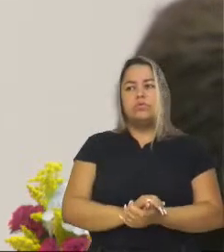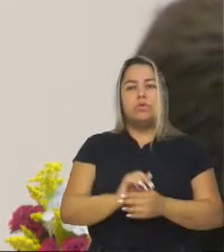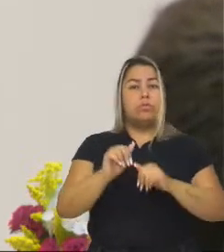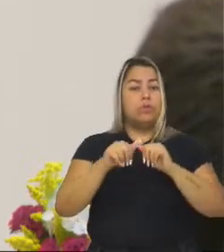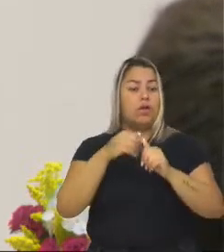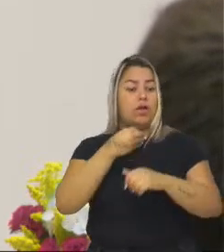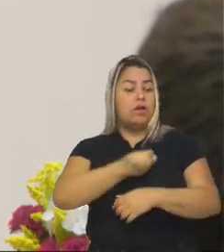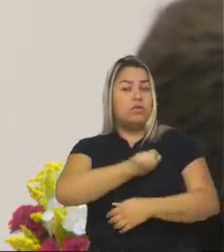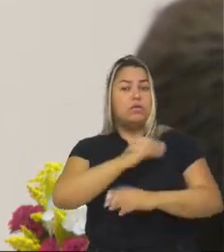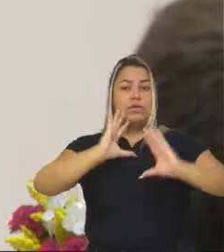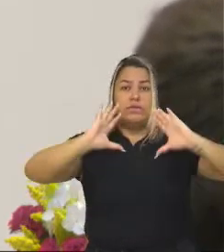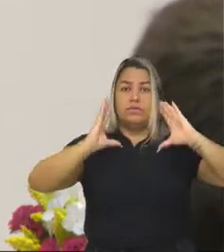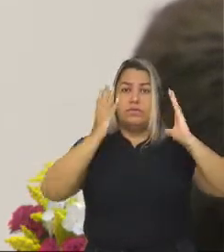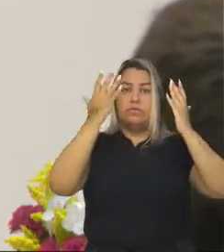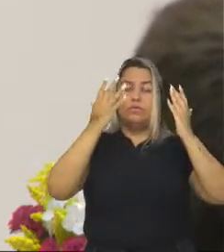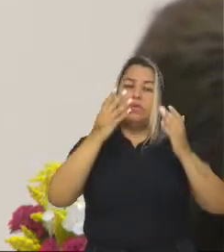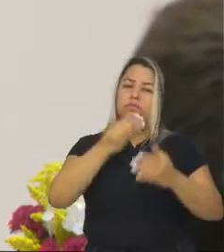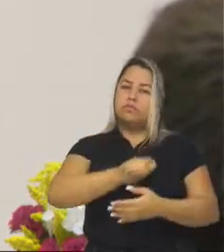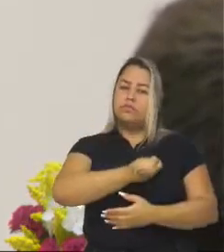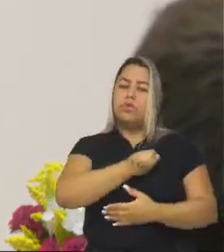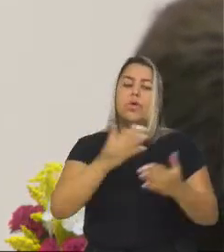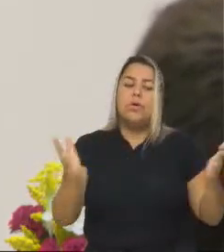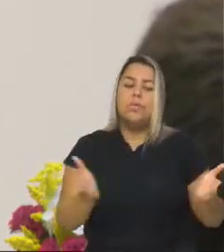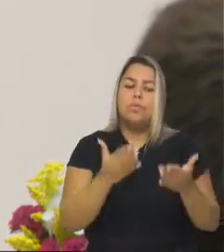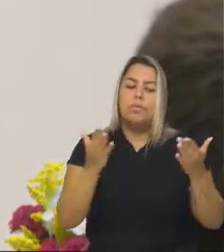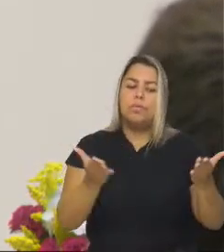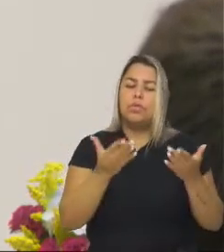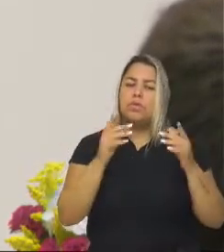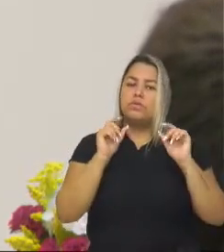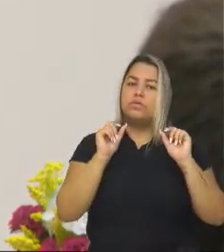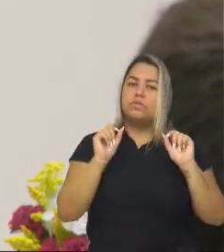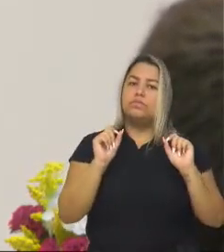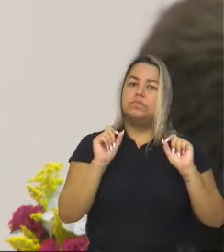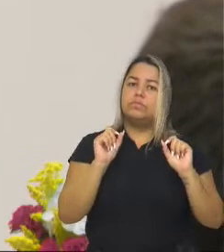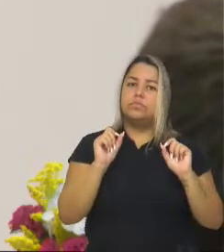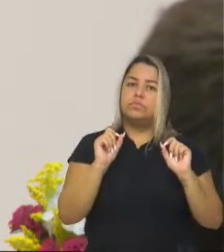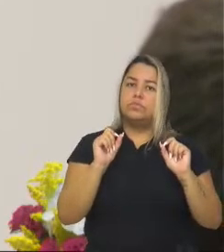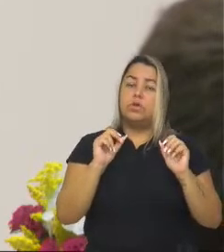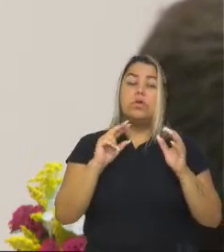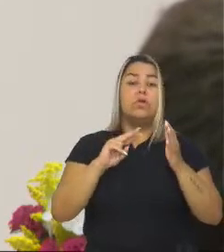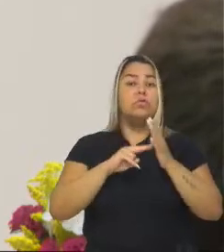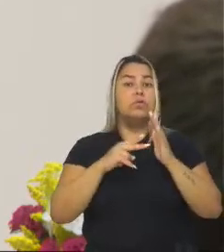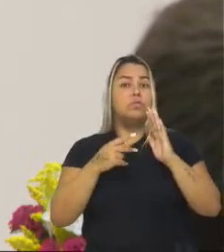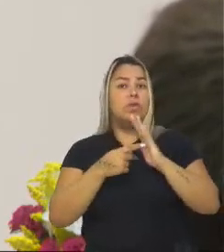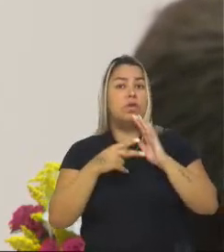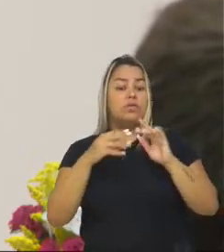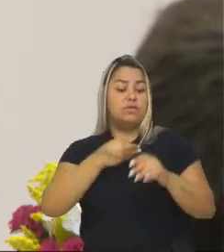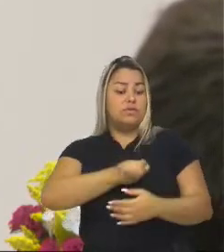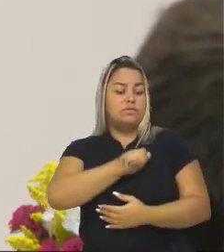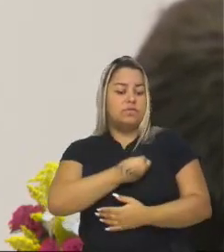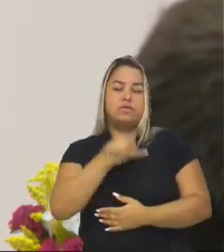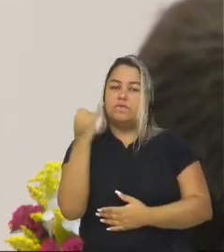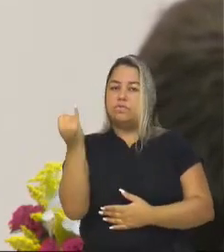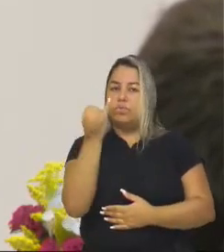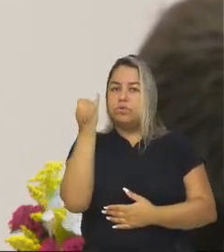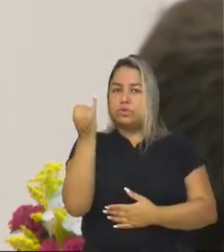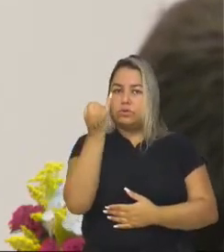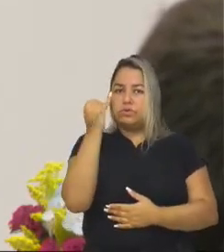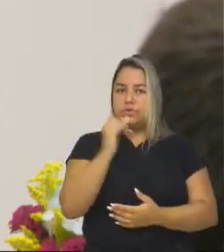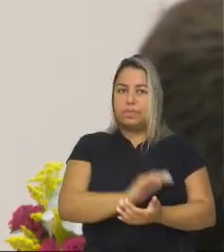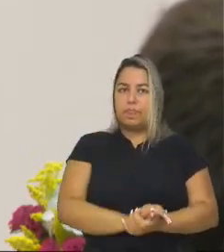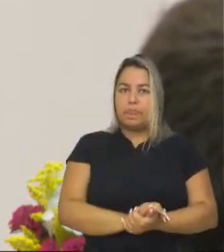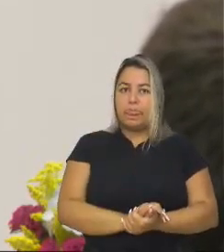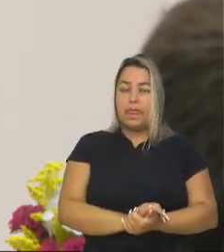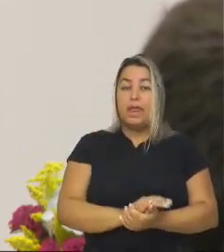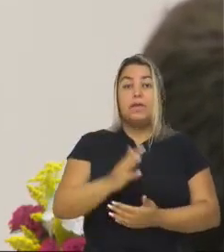de celebrar, de saudável. Como é que se promove vidas e considera essas vidas importantes? Pela